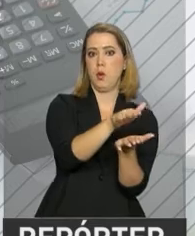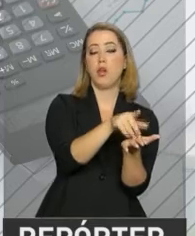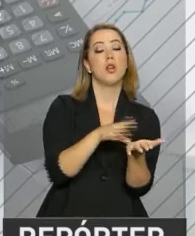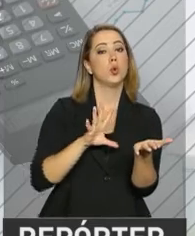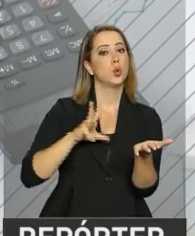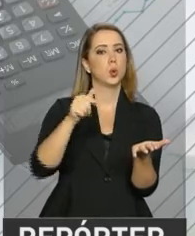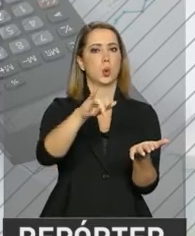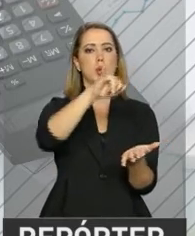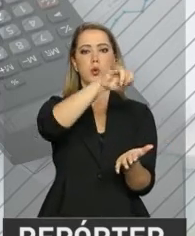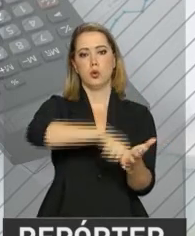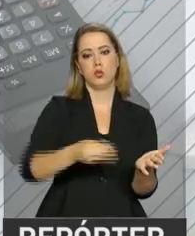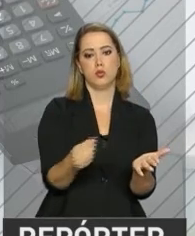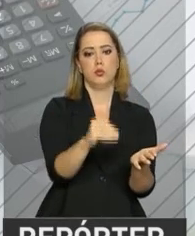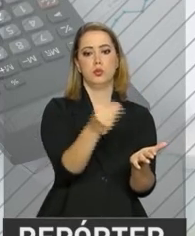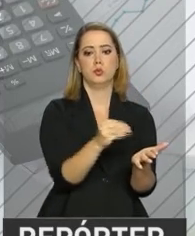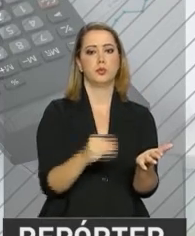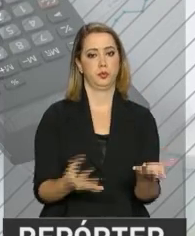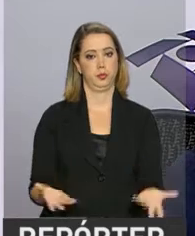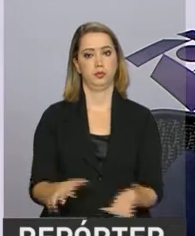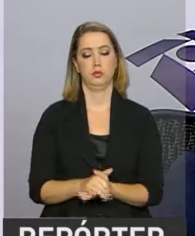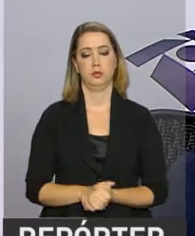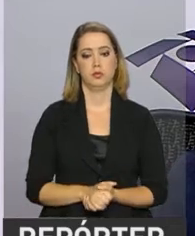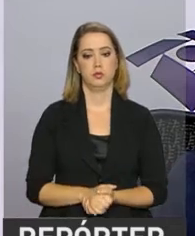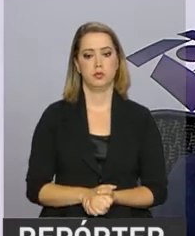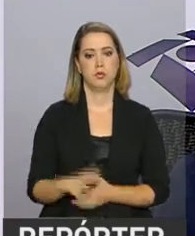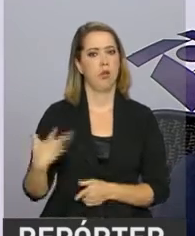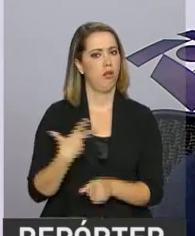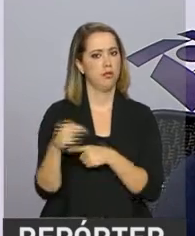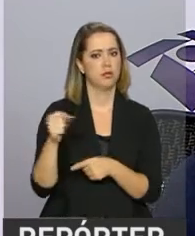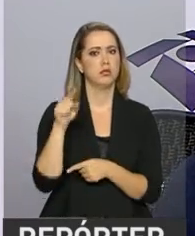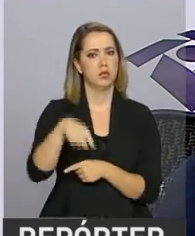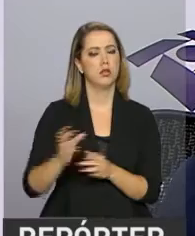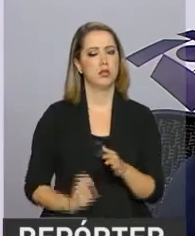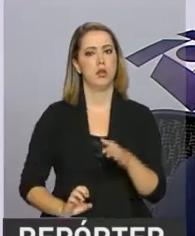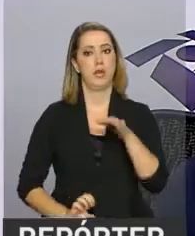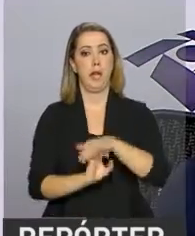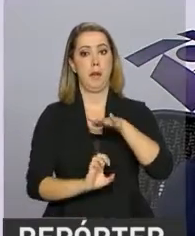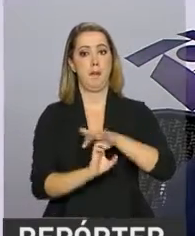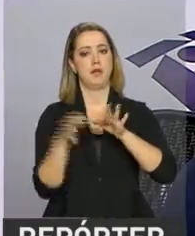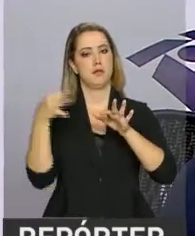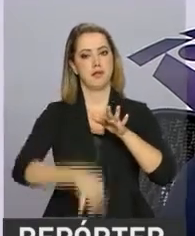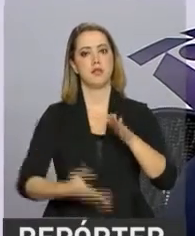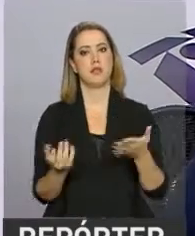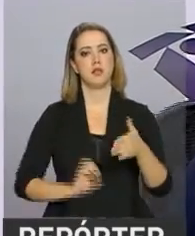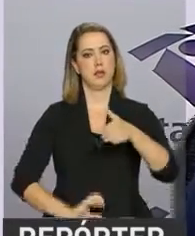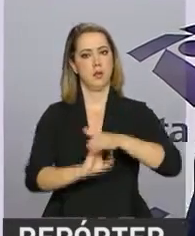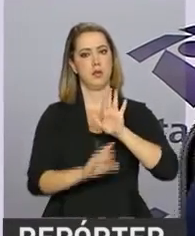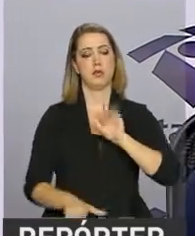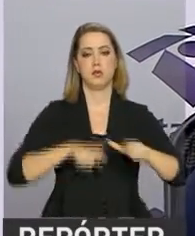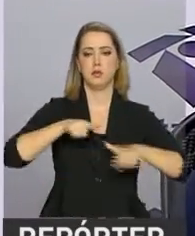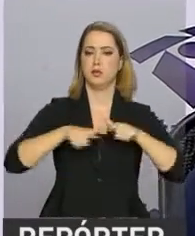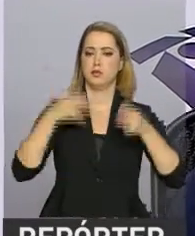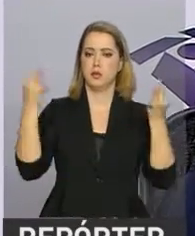estaduais e municipais maior ganho é formalização empresarial e também formalização do emprego muitas